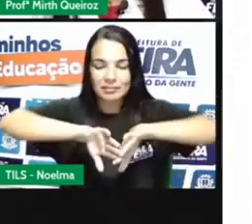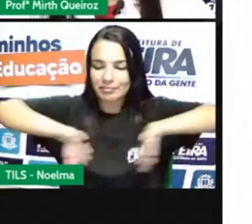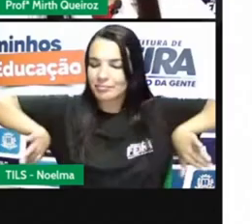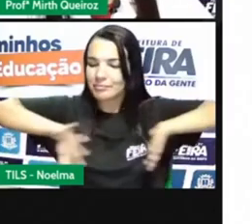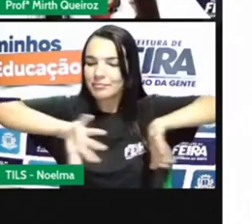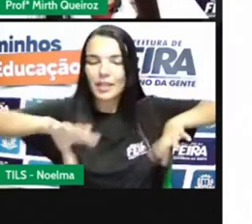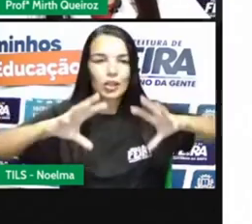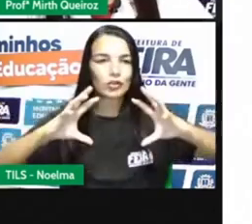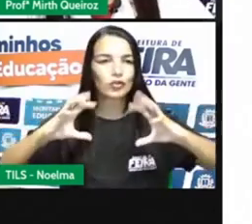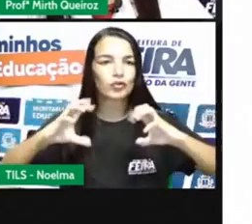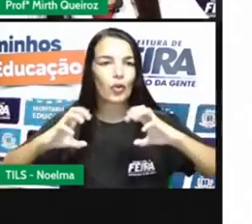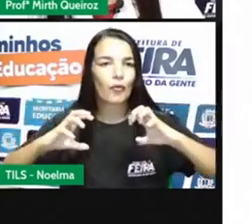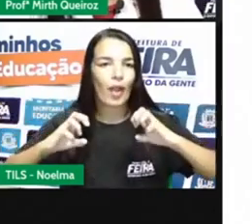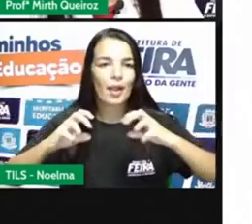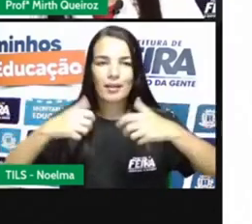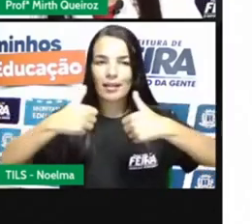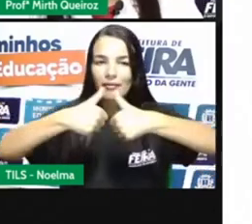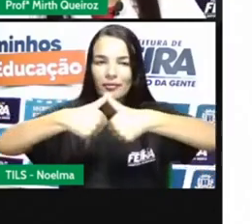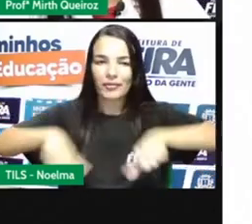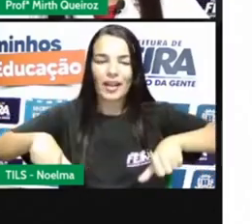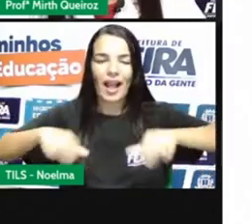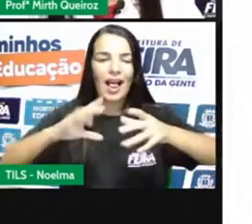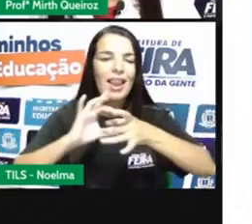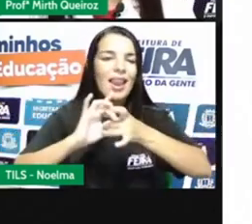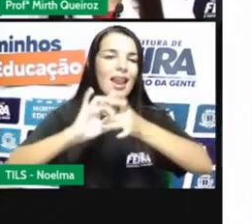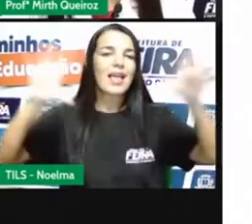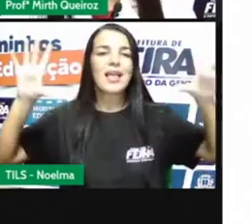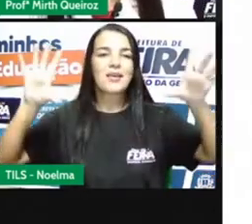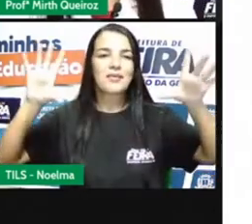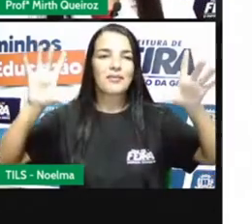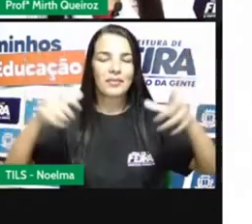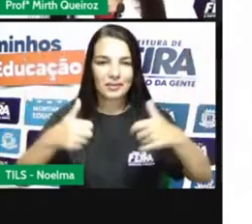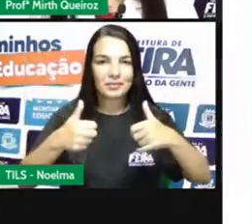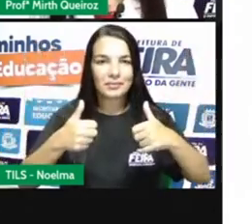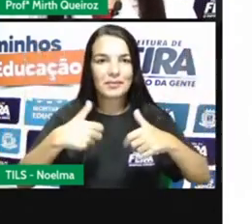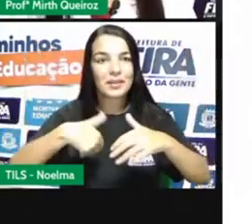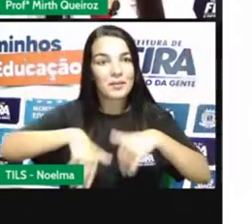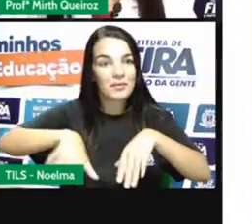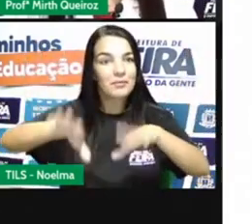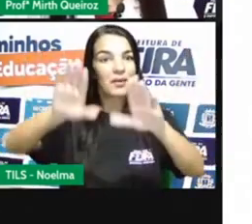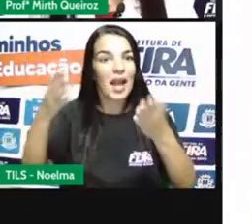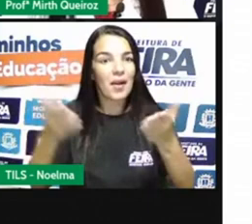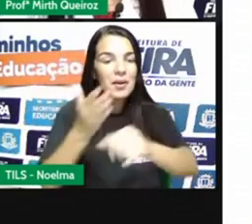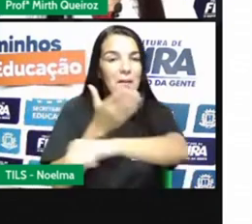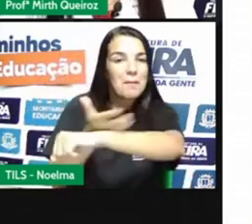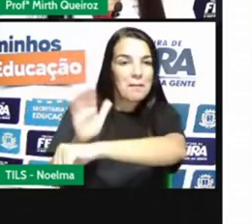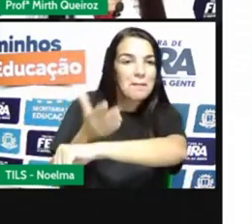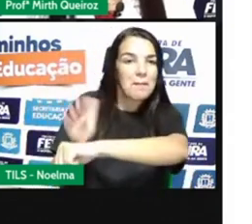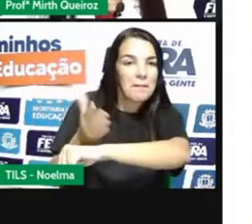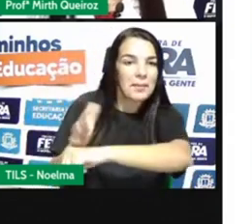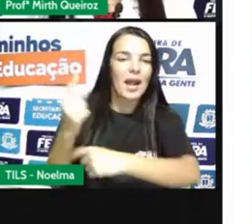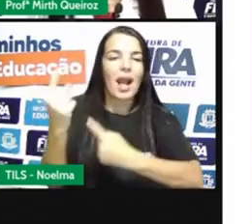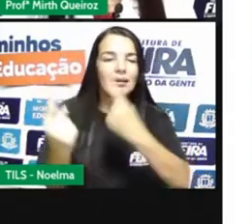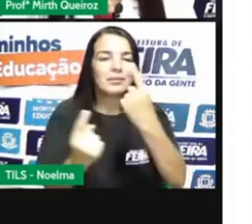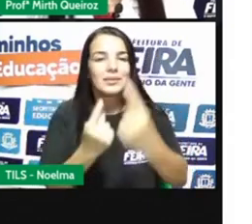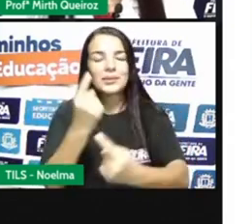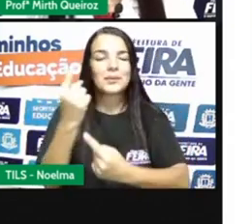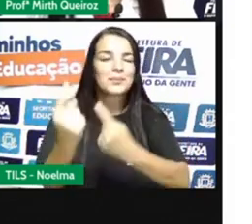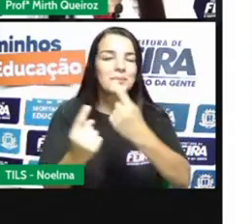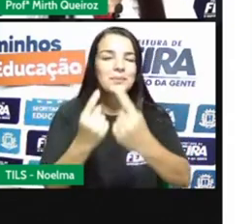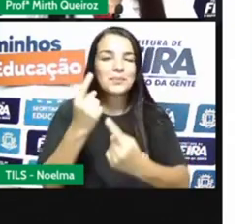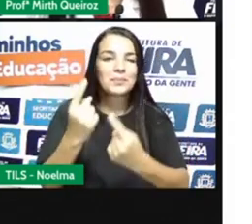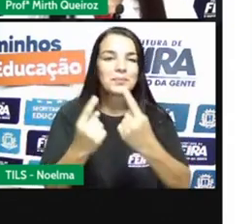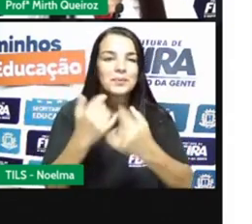o sofá aí da casa de vocês para ter um espaço para vocês e vocês irão praticar algumas